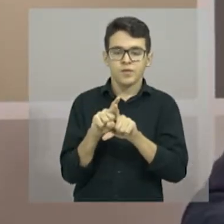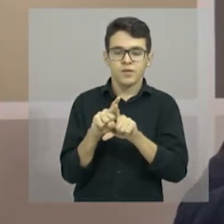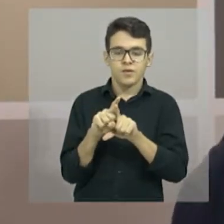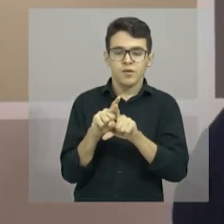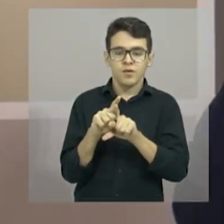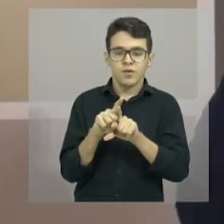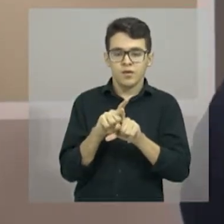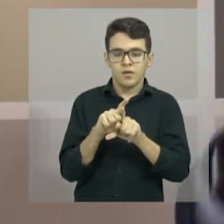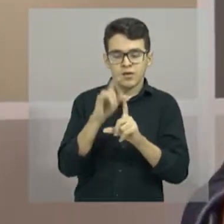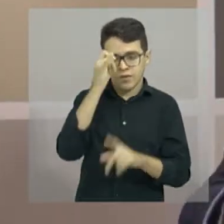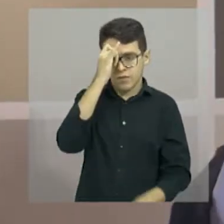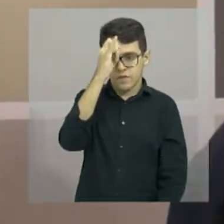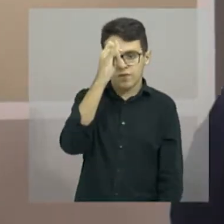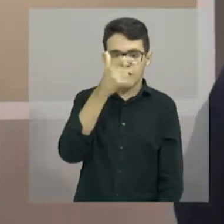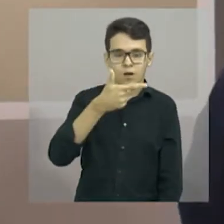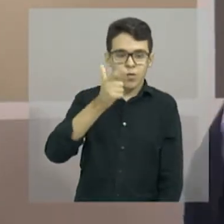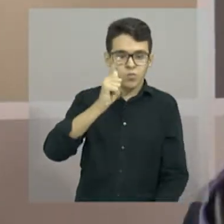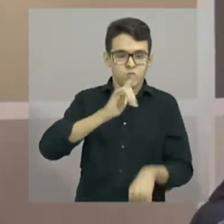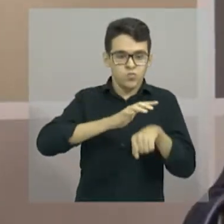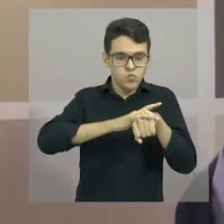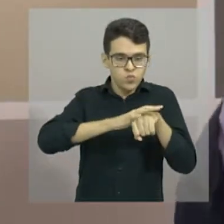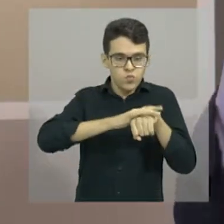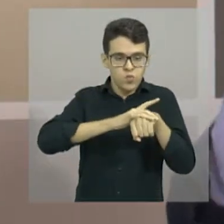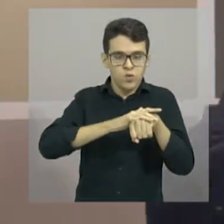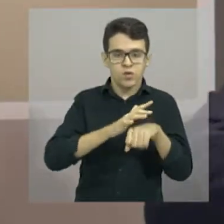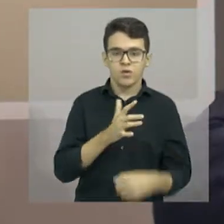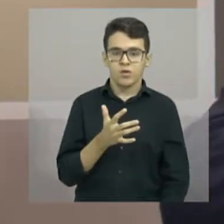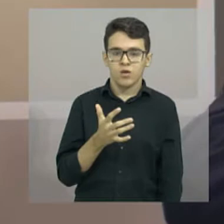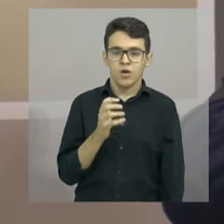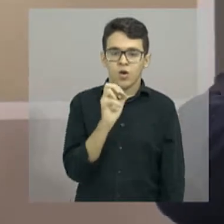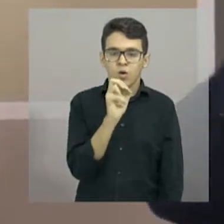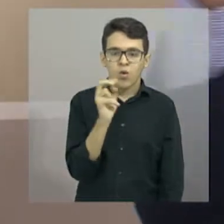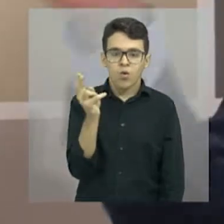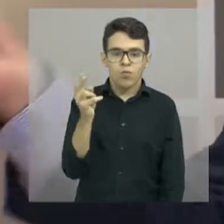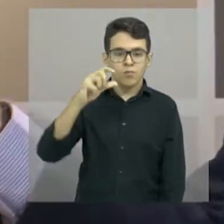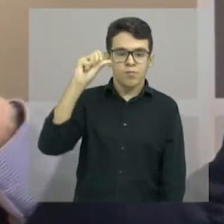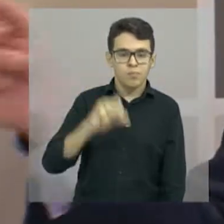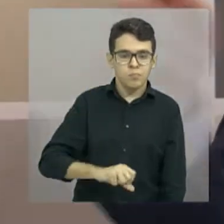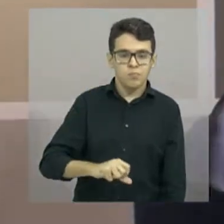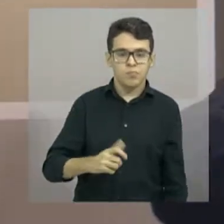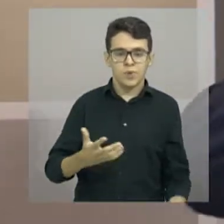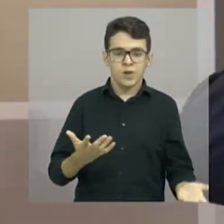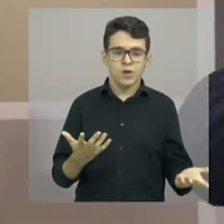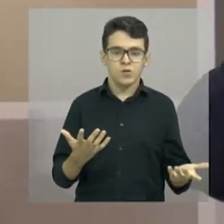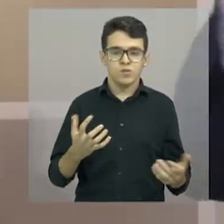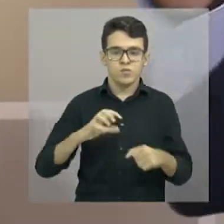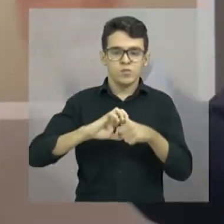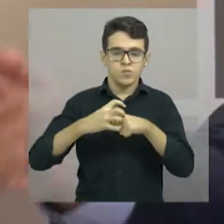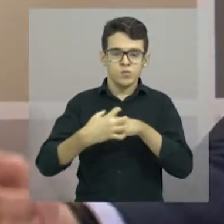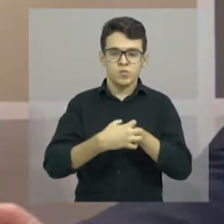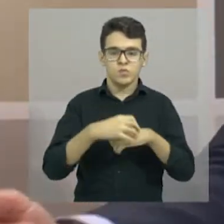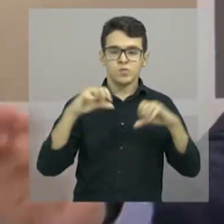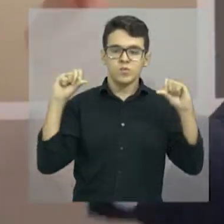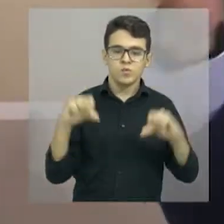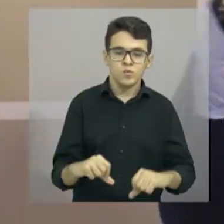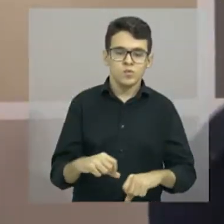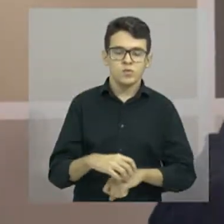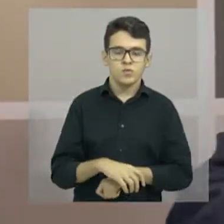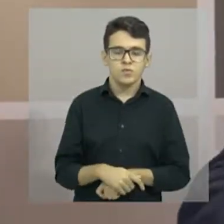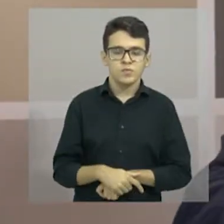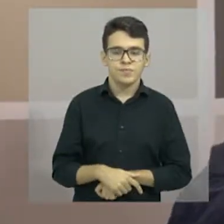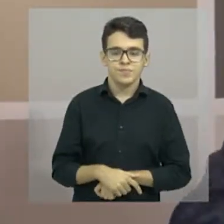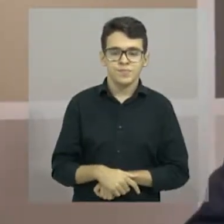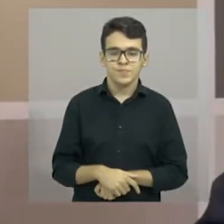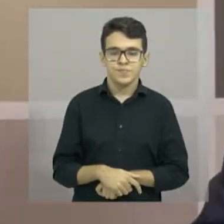ela não piore e cronifique, porque daqui a pouco, lá depois dos 10 anos, ou mais na frente, quando já é mais idoso, já são